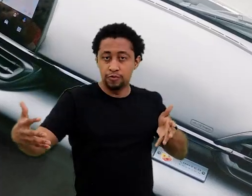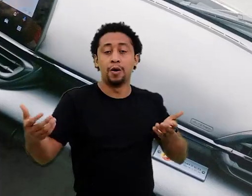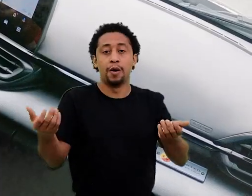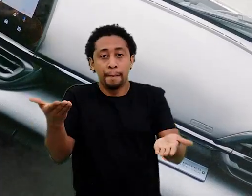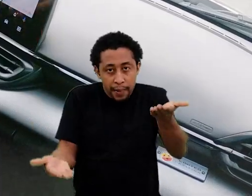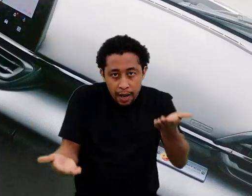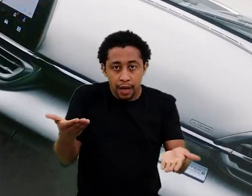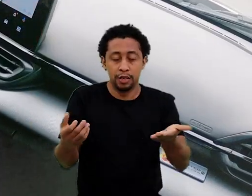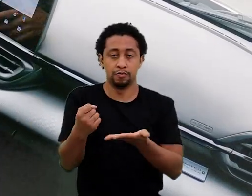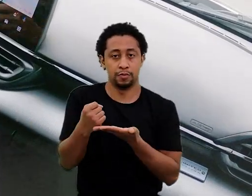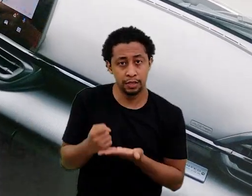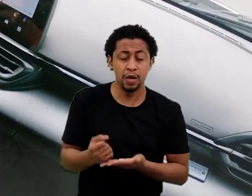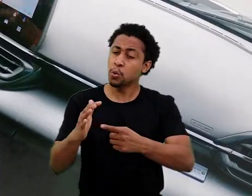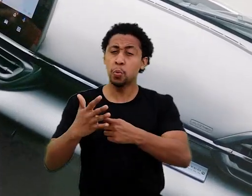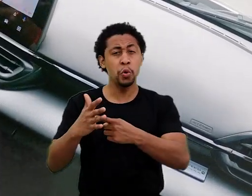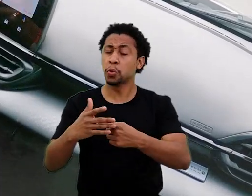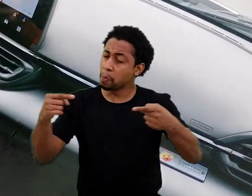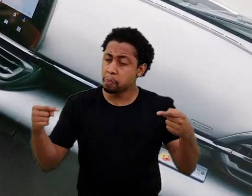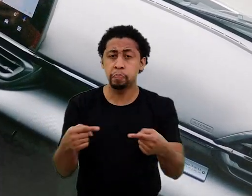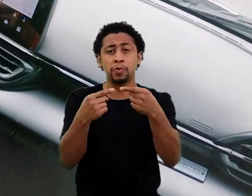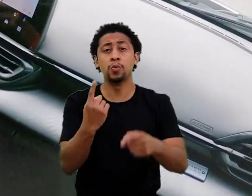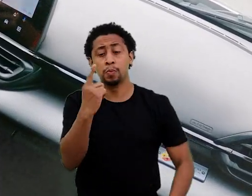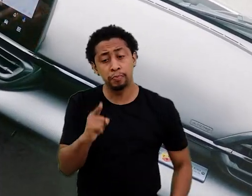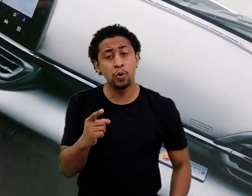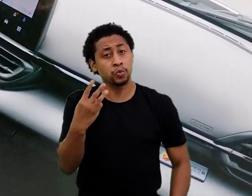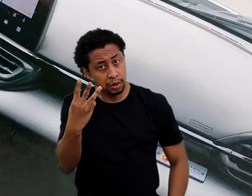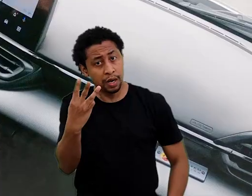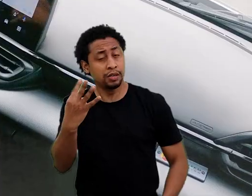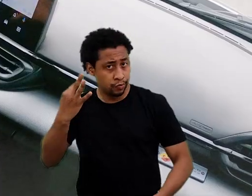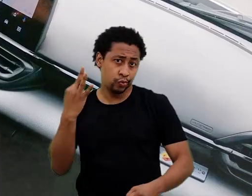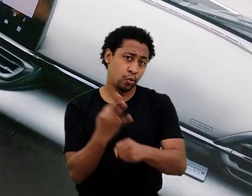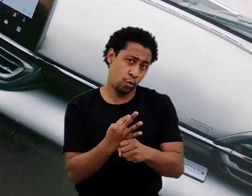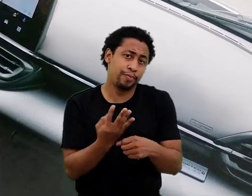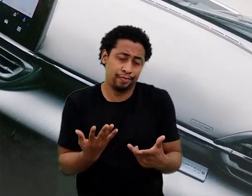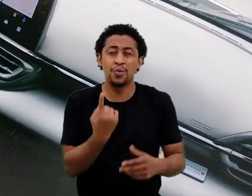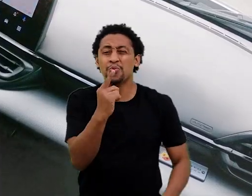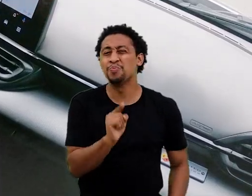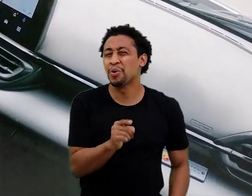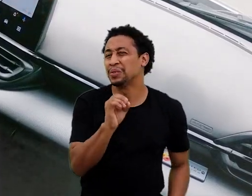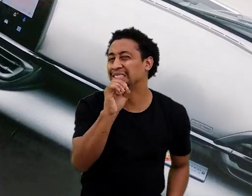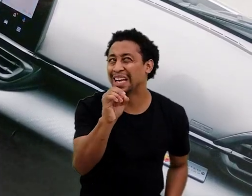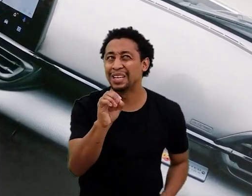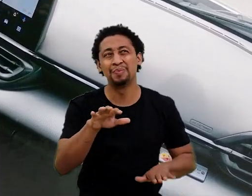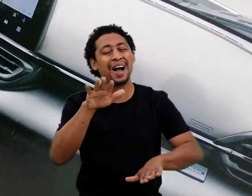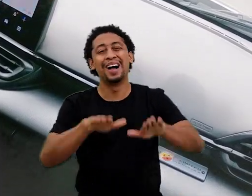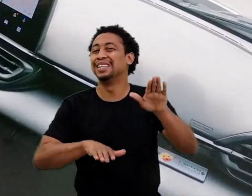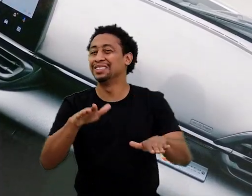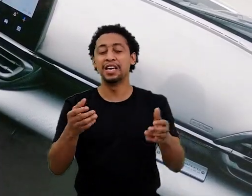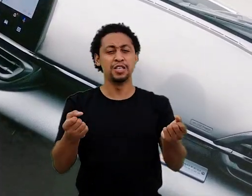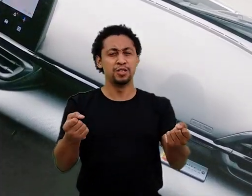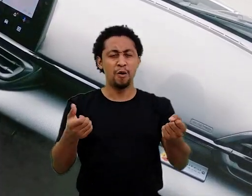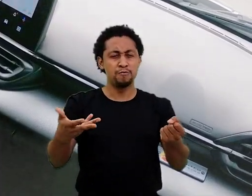concepção desse veículo, o motor apropriado é esse mesmo aqui, 1.3 turbo, tá? 1.0 turbo, o que acontece? Em muitas situações, está